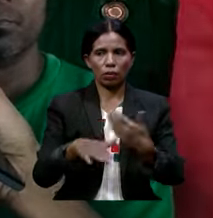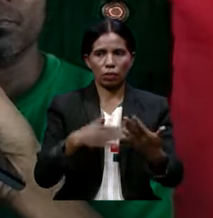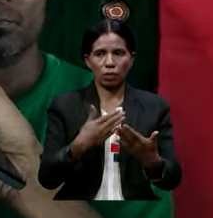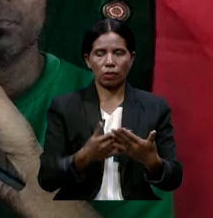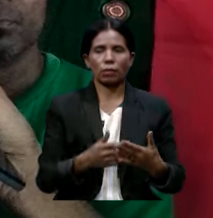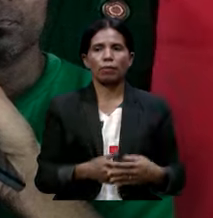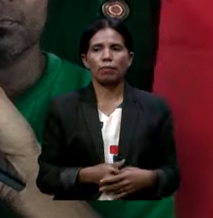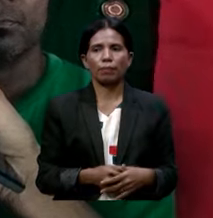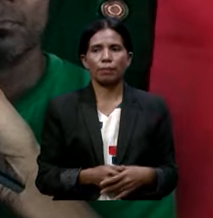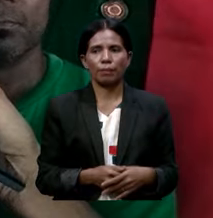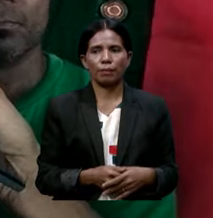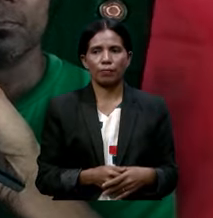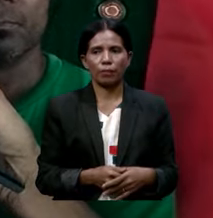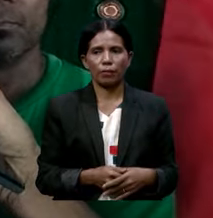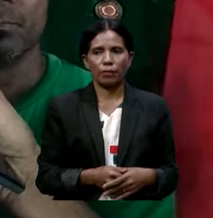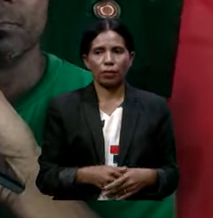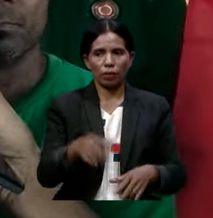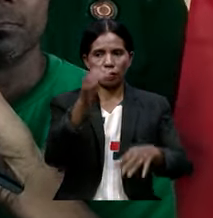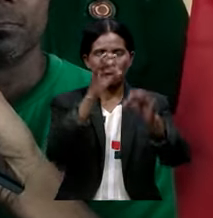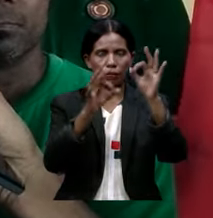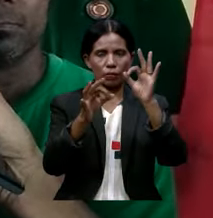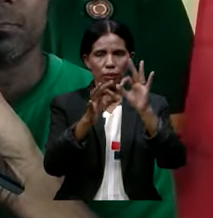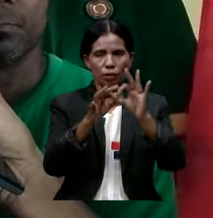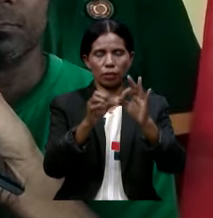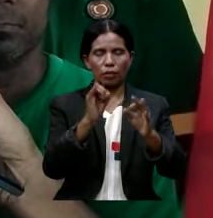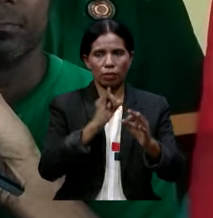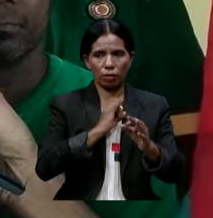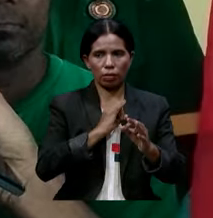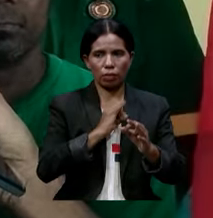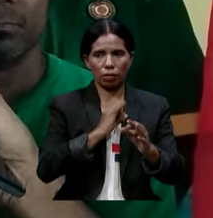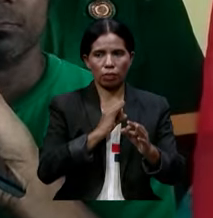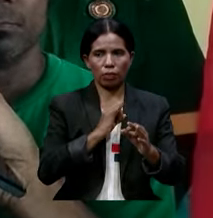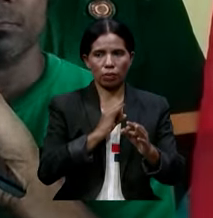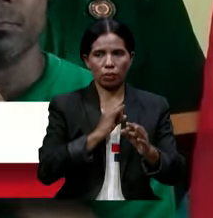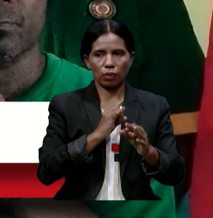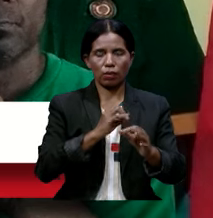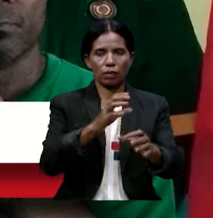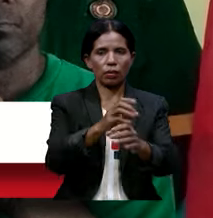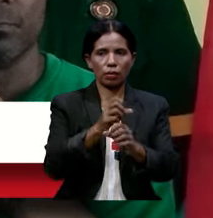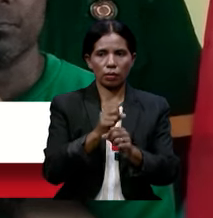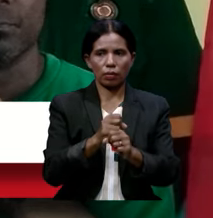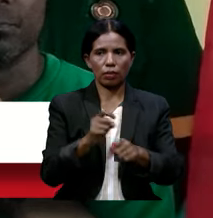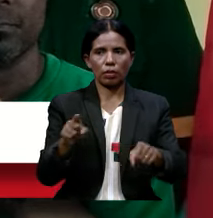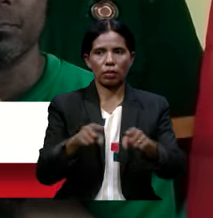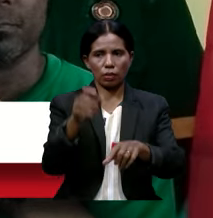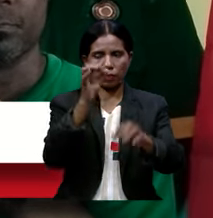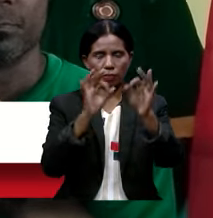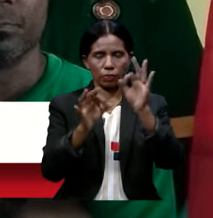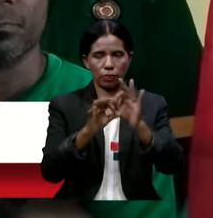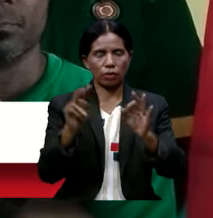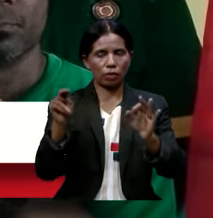e fiar nebe ma coen atanhau, simo. Erne fiar nahirin